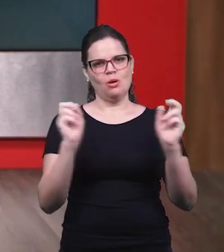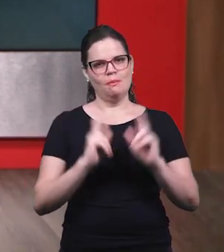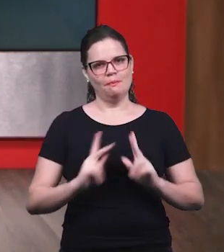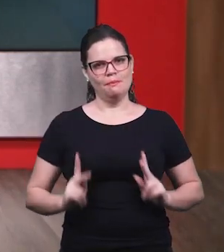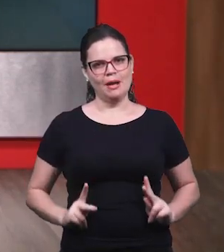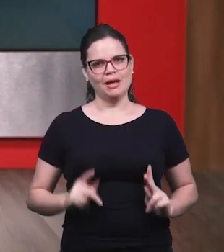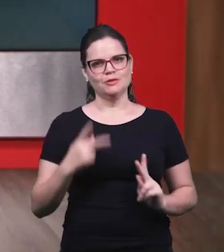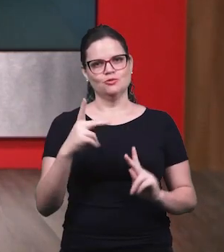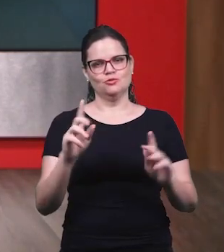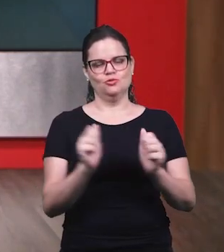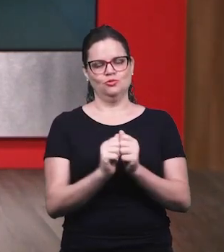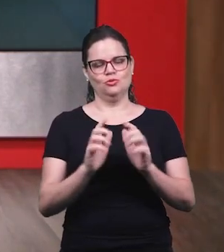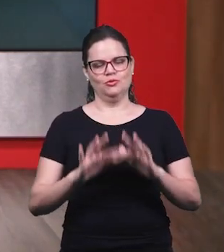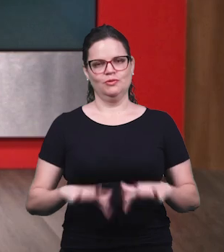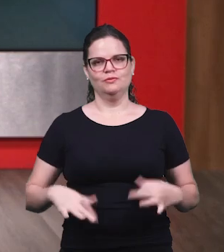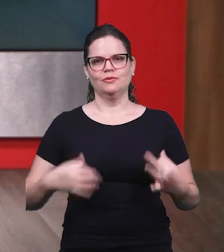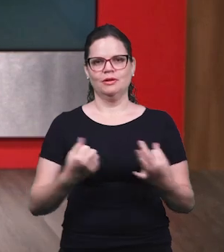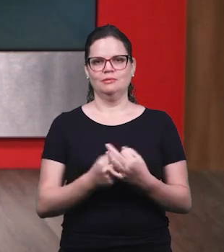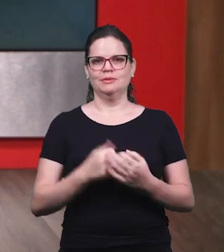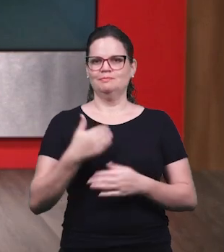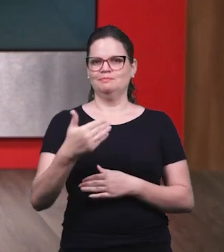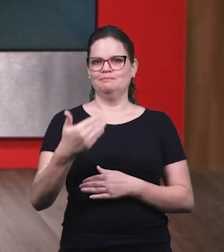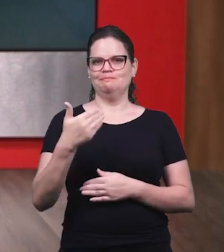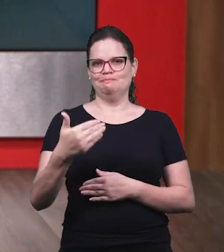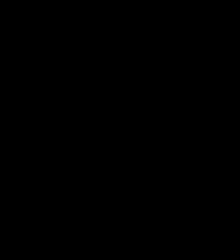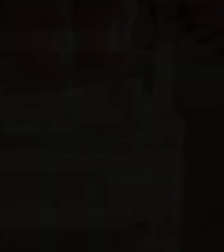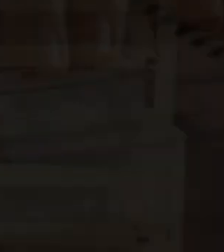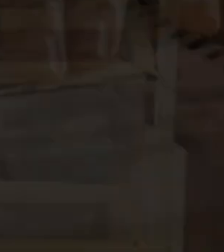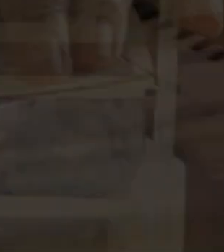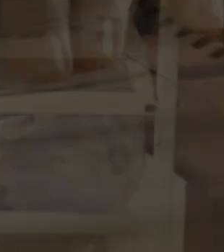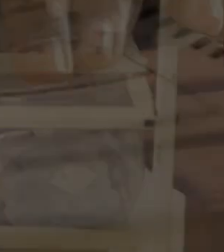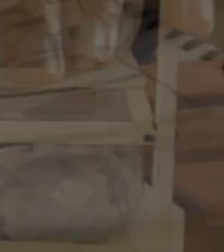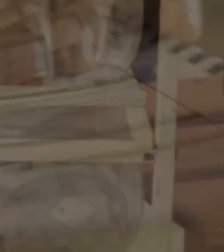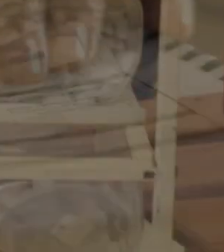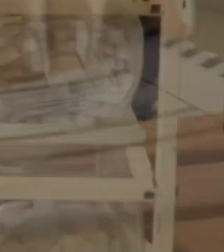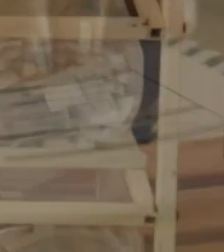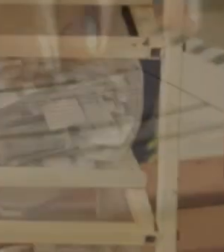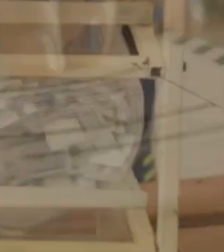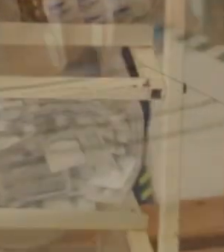paz, você e toda a sua família, e até uma próxima oportunidade.